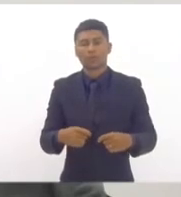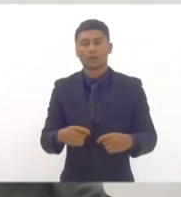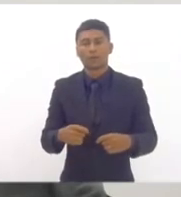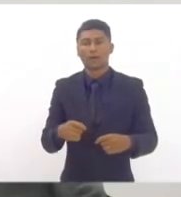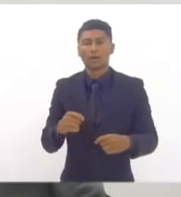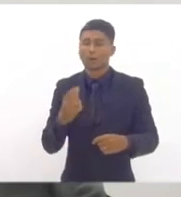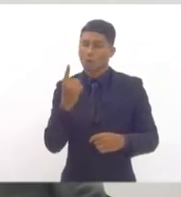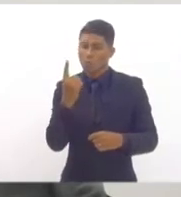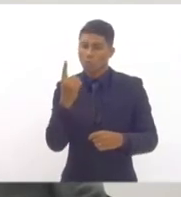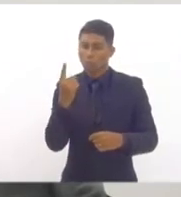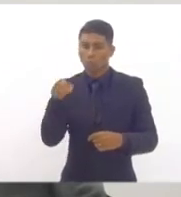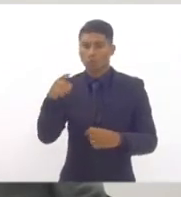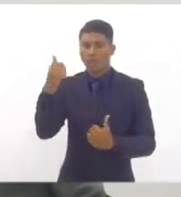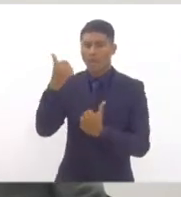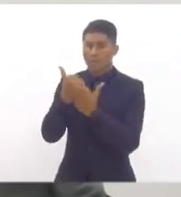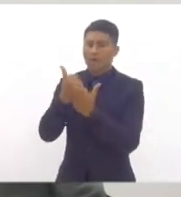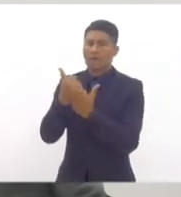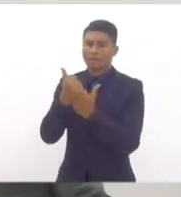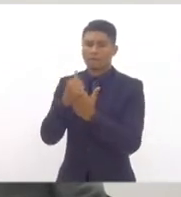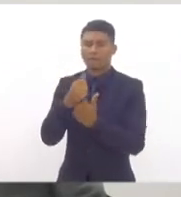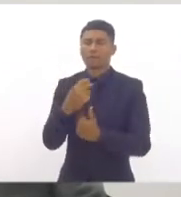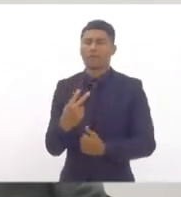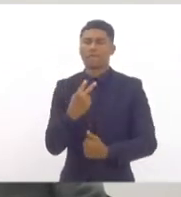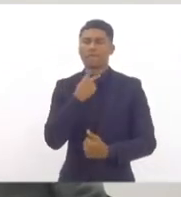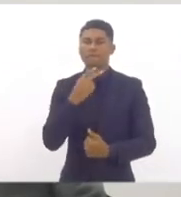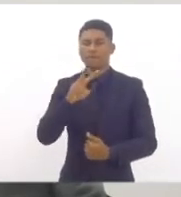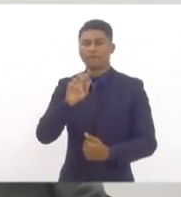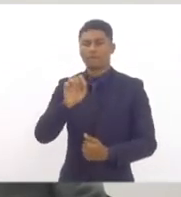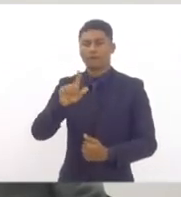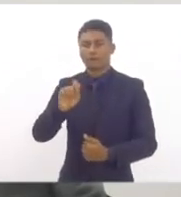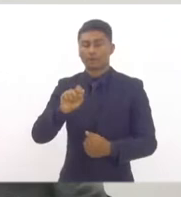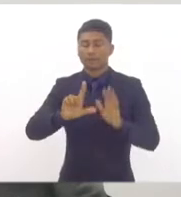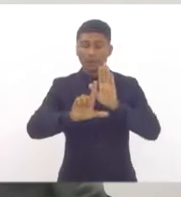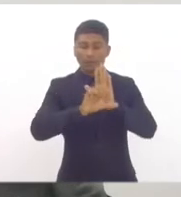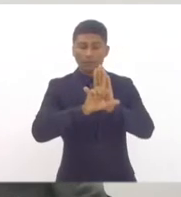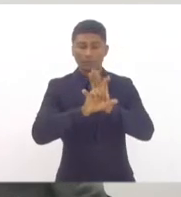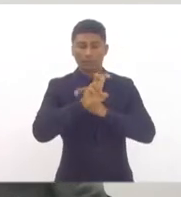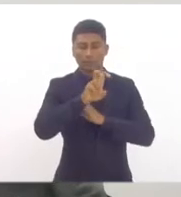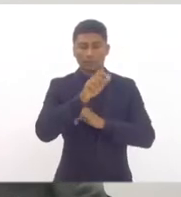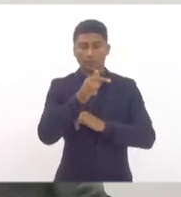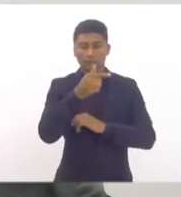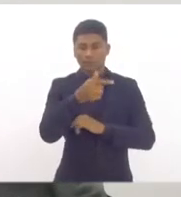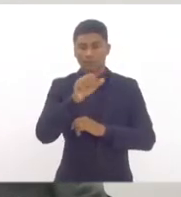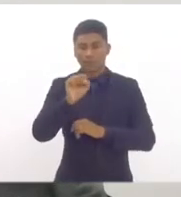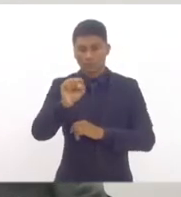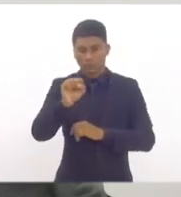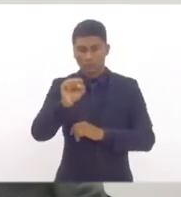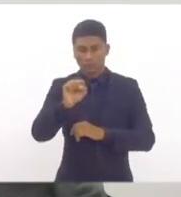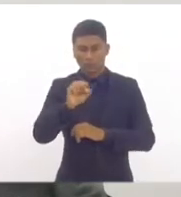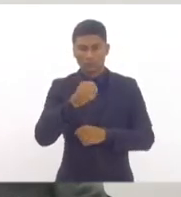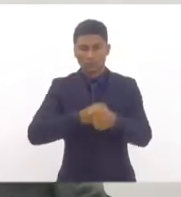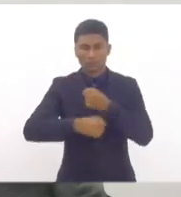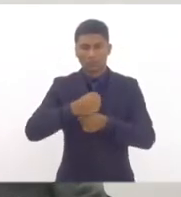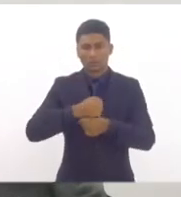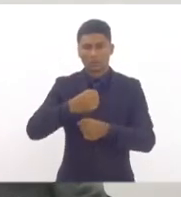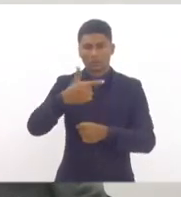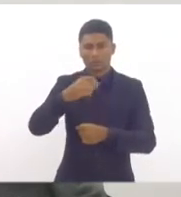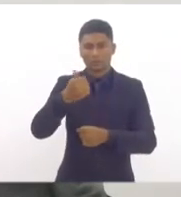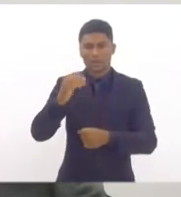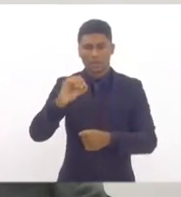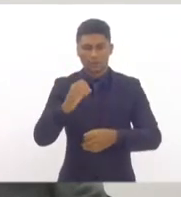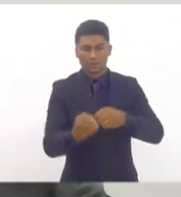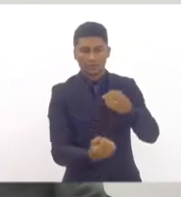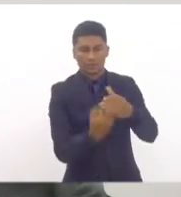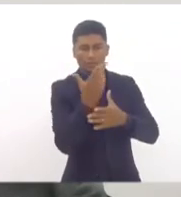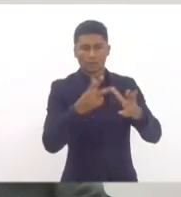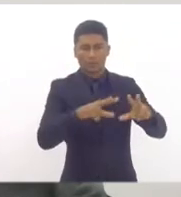vagas. Lembrando que a Lei 5778, de 2010, que cria o mecanismo e o Comitê de Prevenção e Combate à Tortura, ela